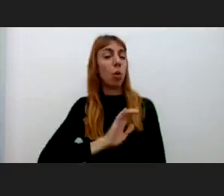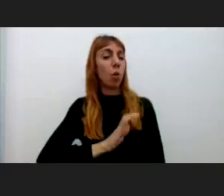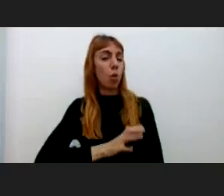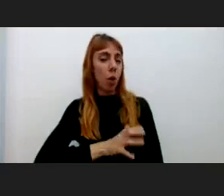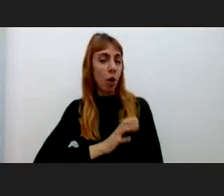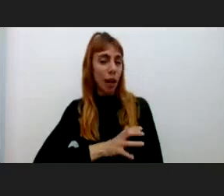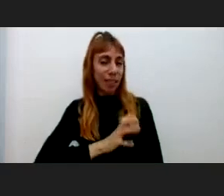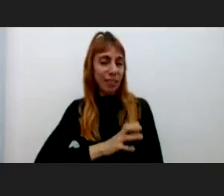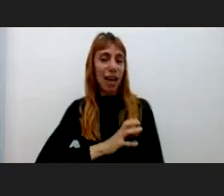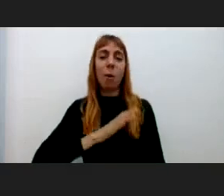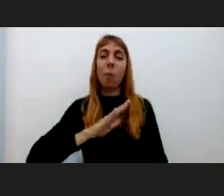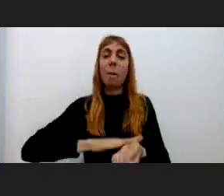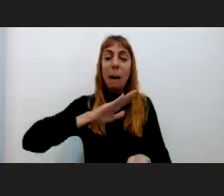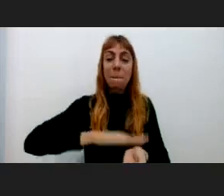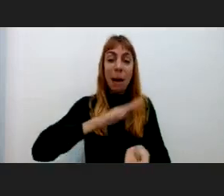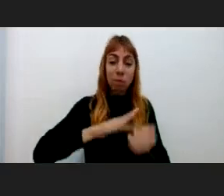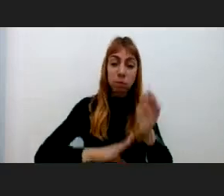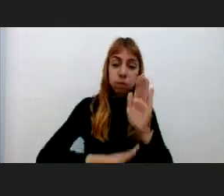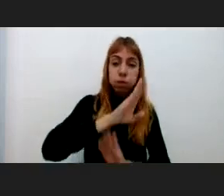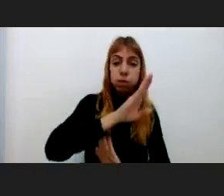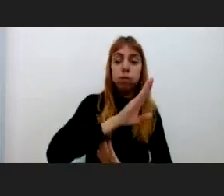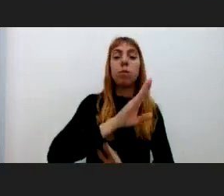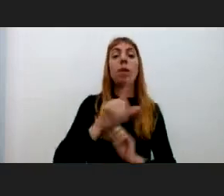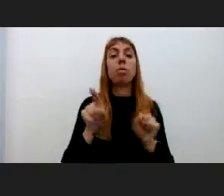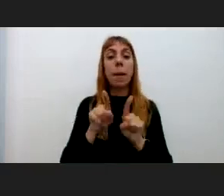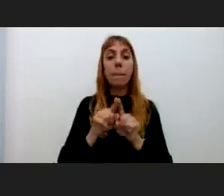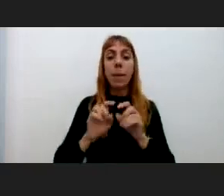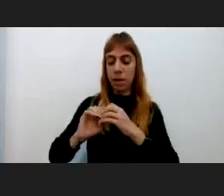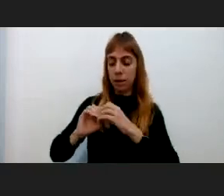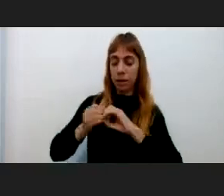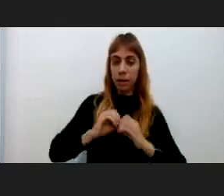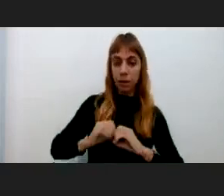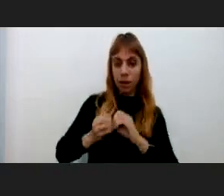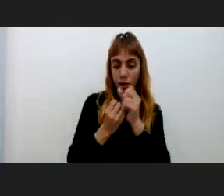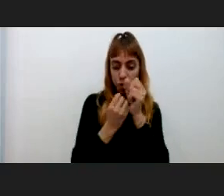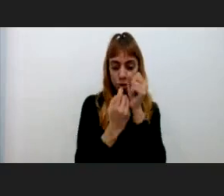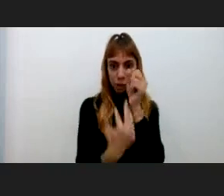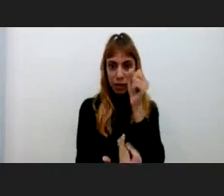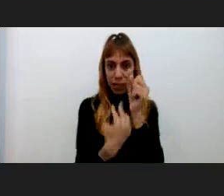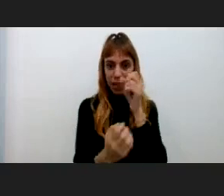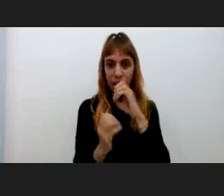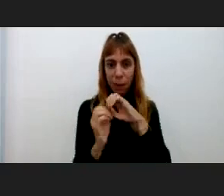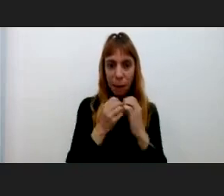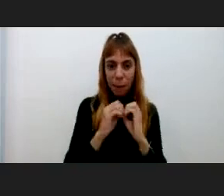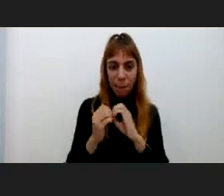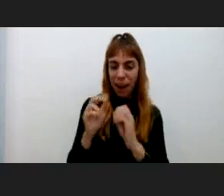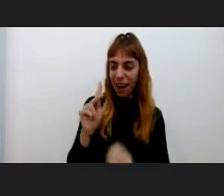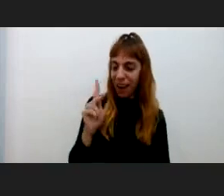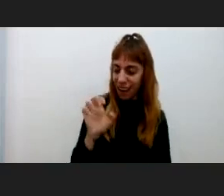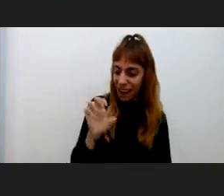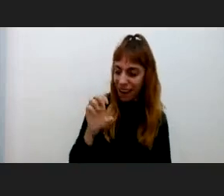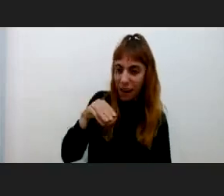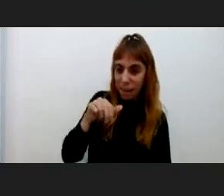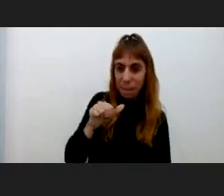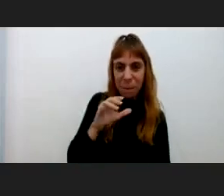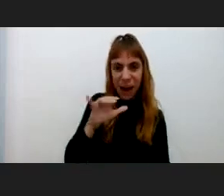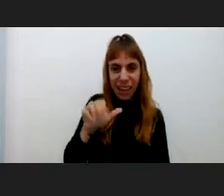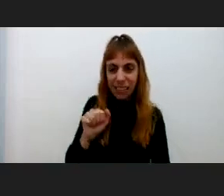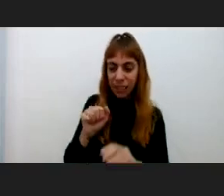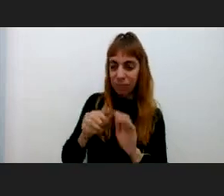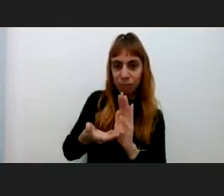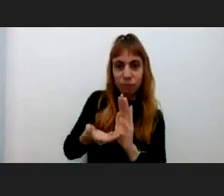de hemácias no sangue, criam um estado protrombótico, né, de risco de coágulos no